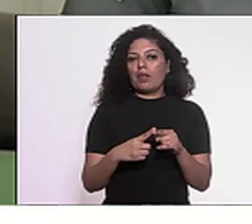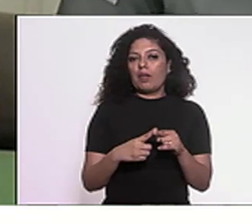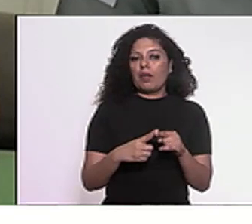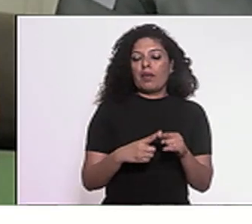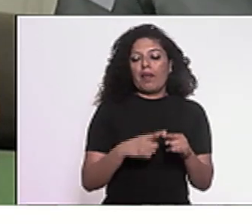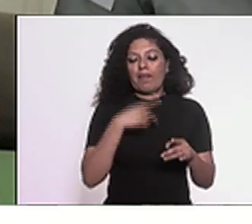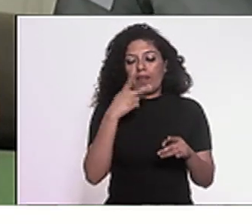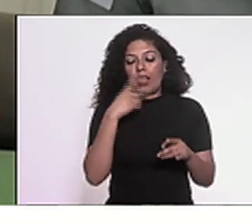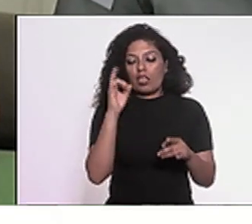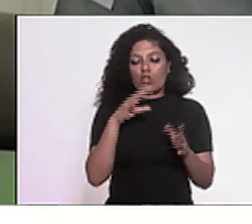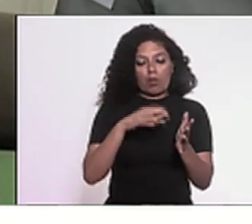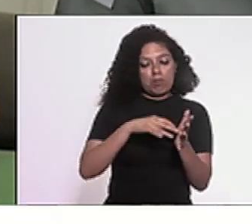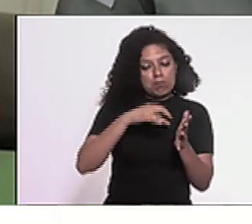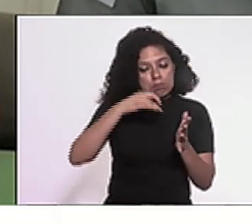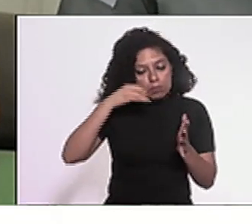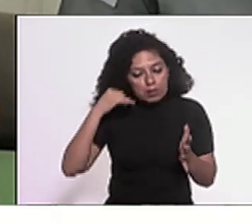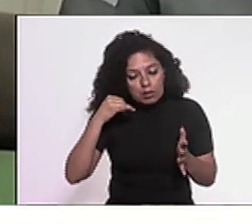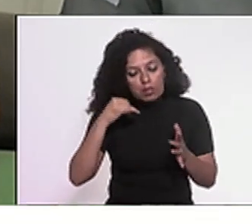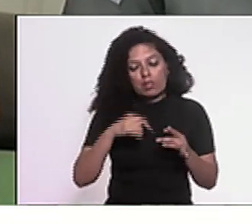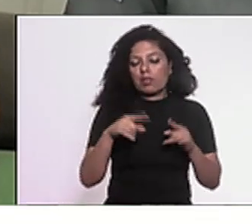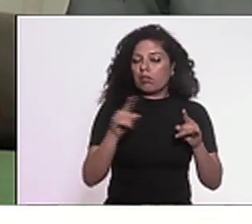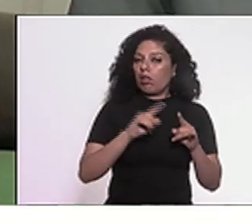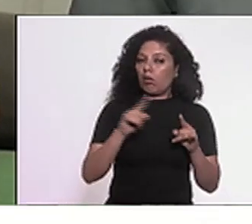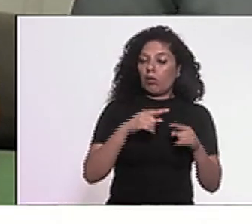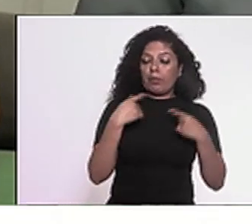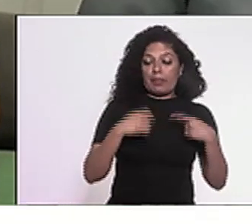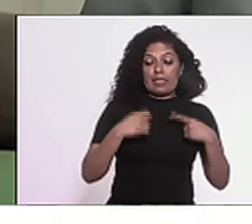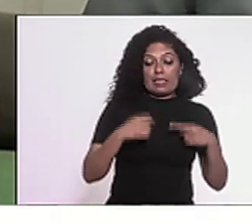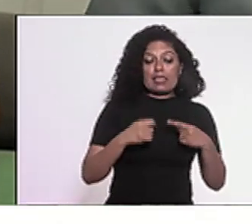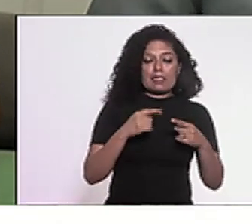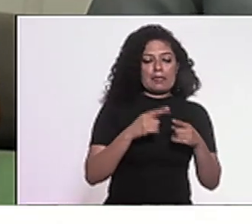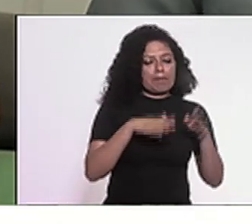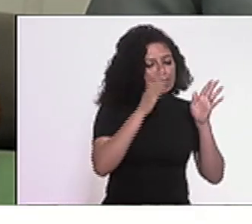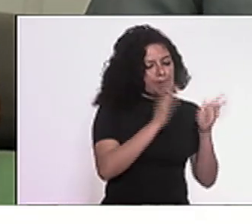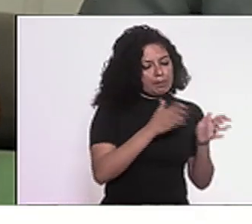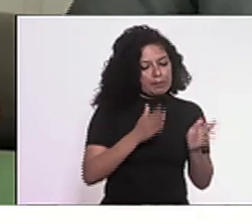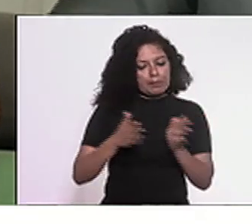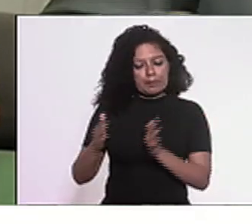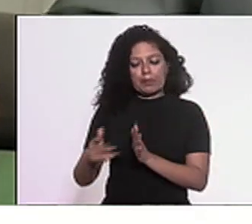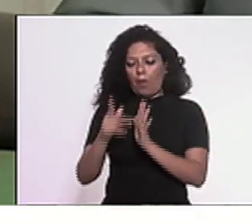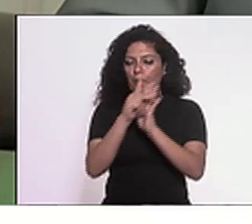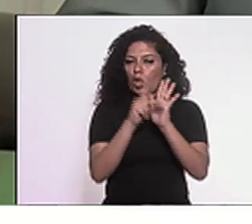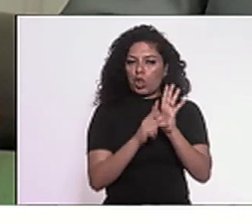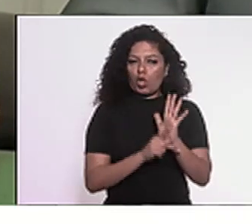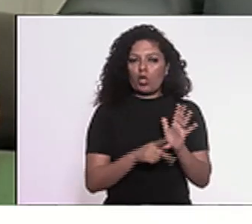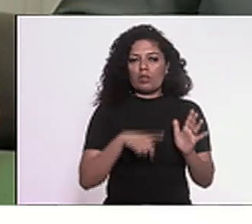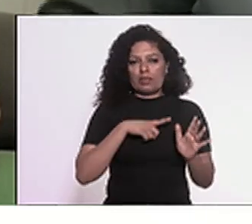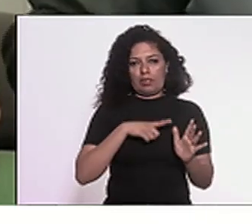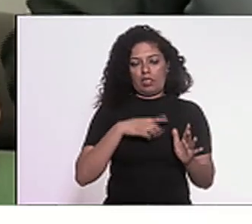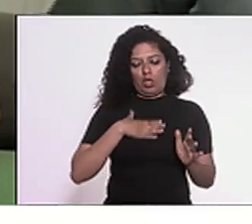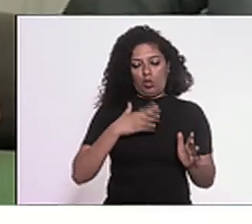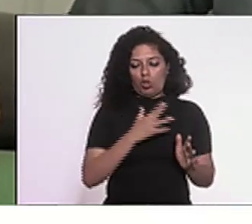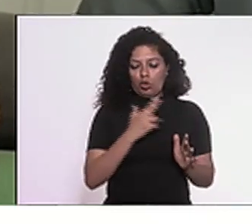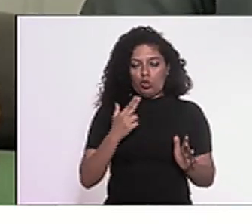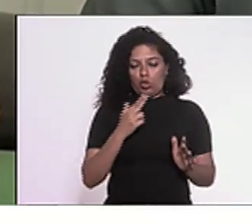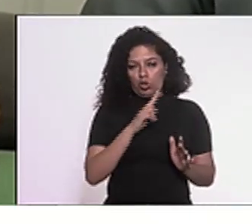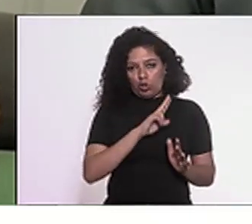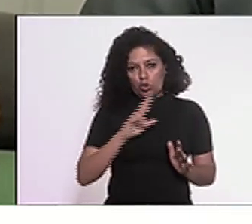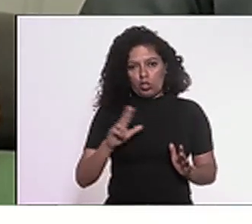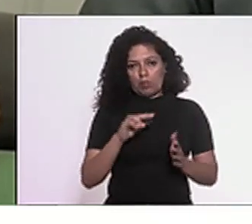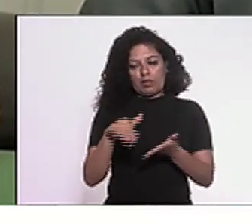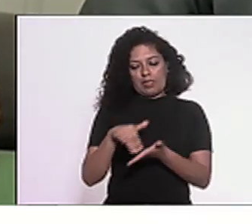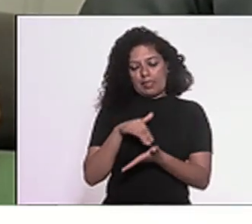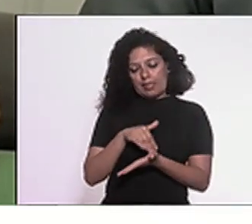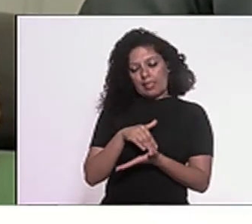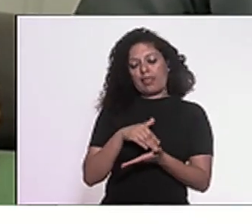ouvidoria, né, que tenha a devida tramitação. Enfim, em nome daqui da Secretaria de Defesa Civil, gostaríamos